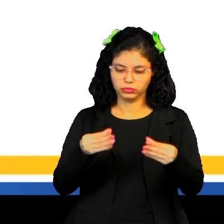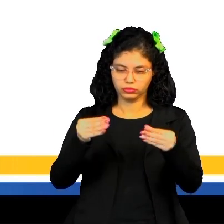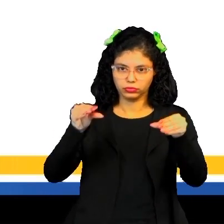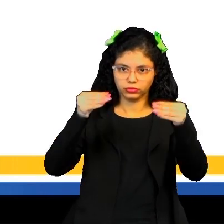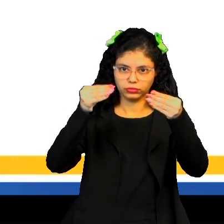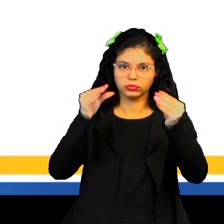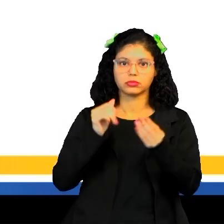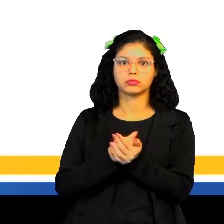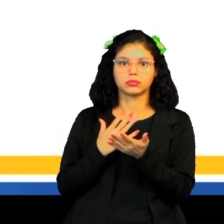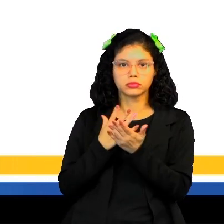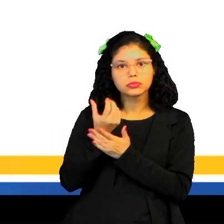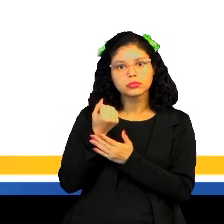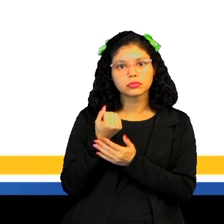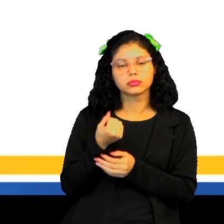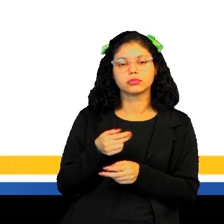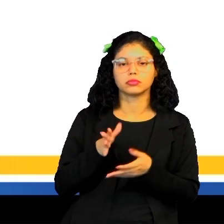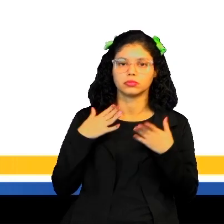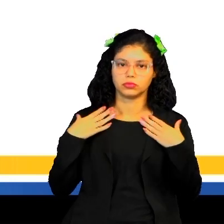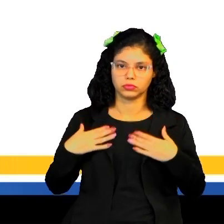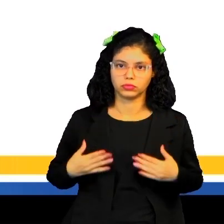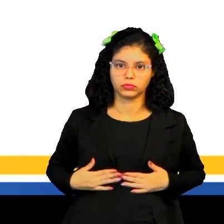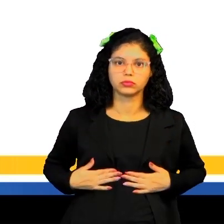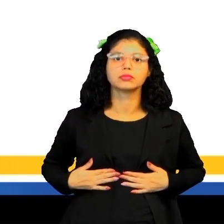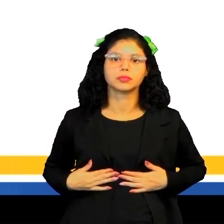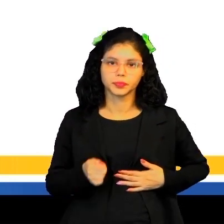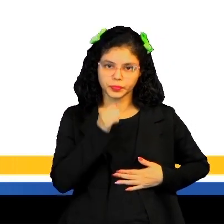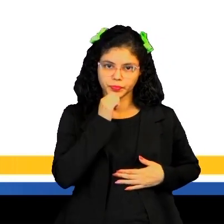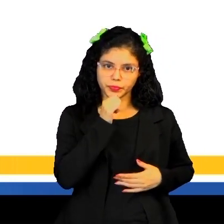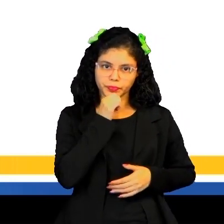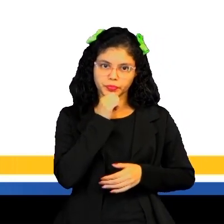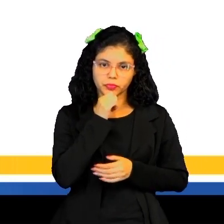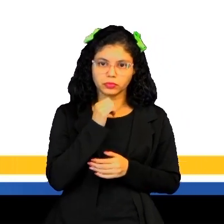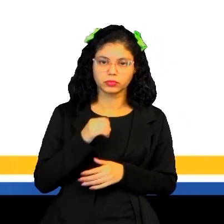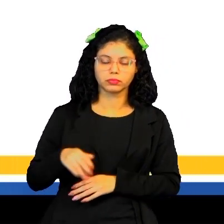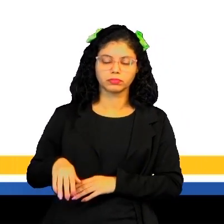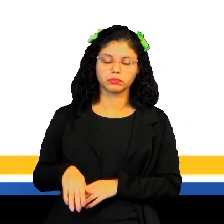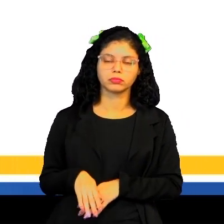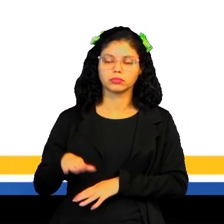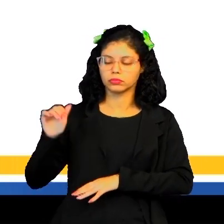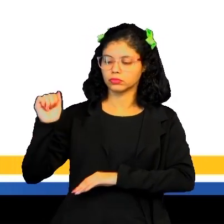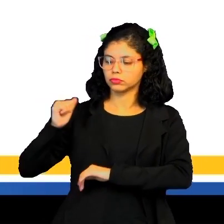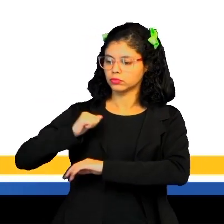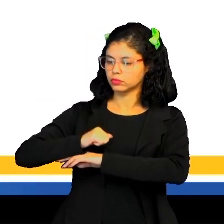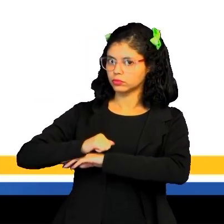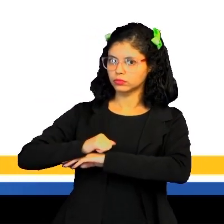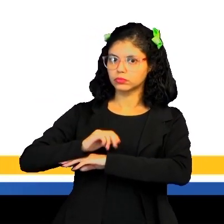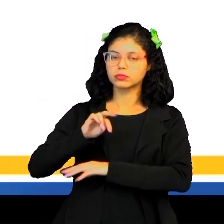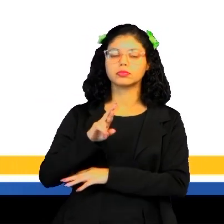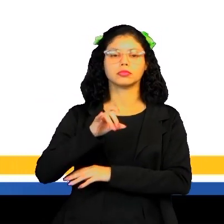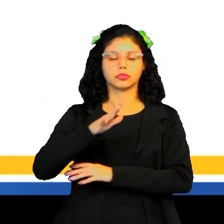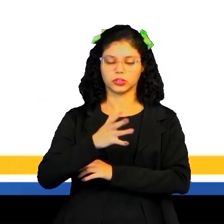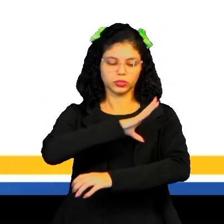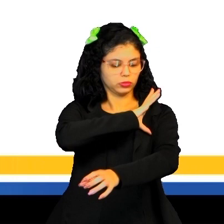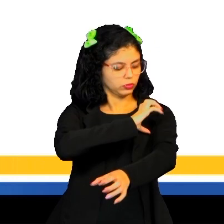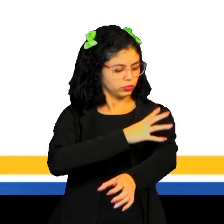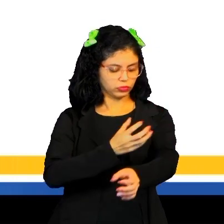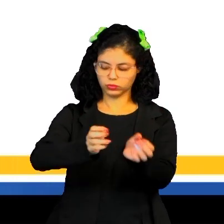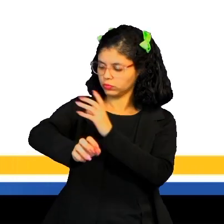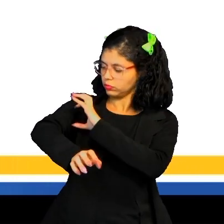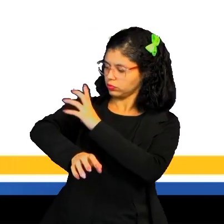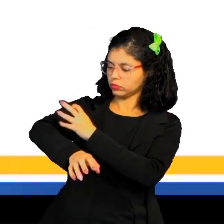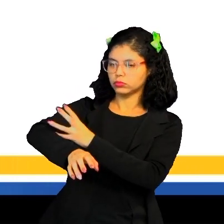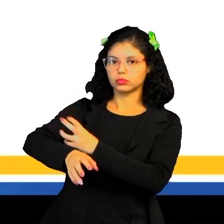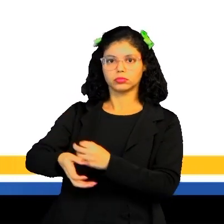buscavam ali resgatar o humano, né, com perfeição. A gente observa as estátuas gregas, né, nos mínimos detalhes, né, músculos, né, alguns